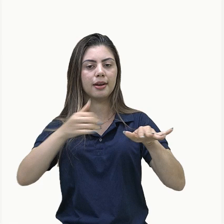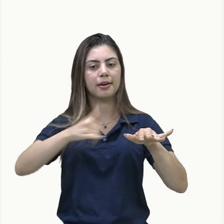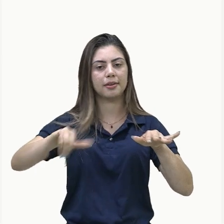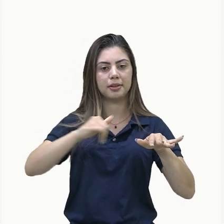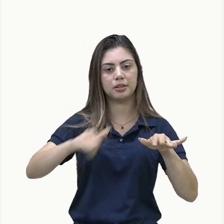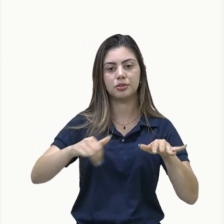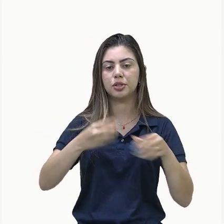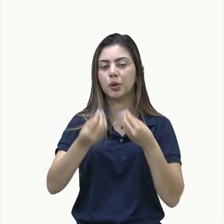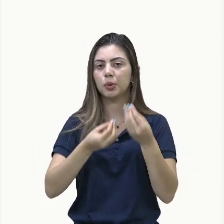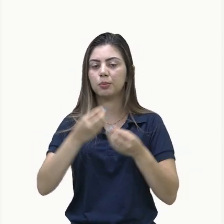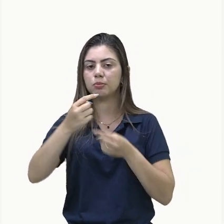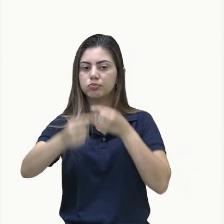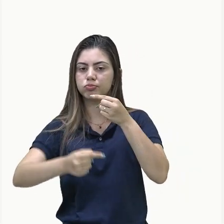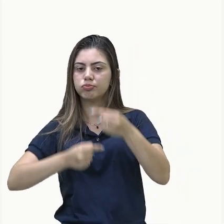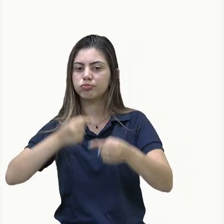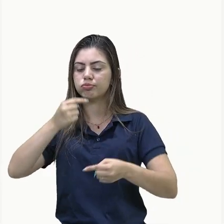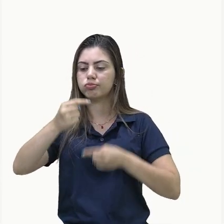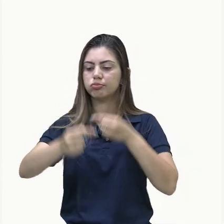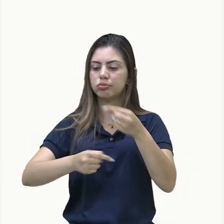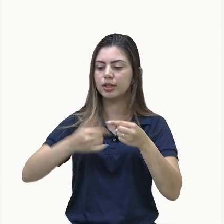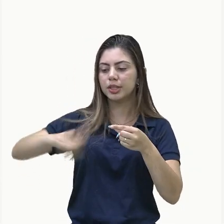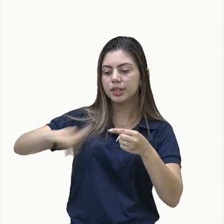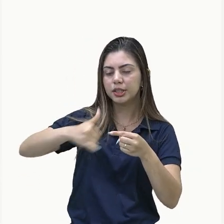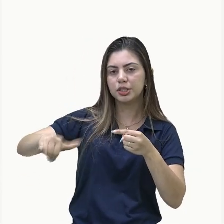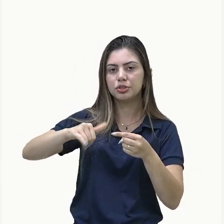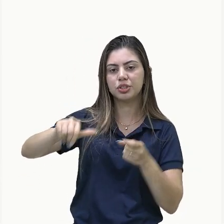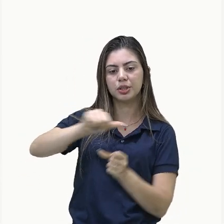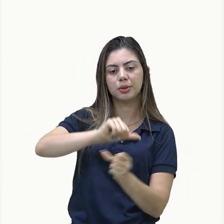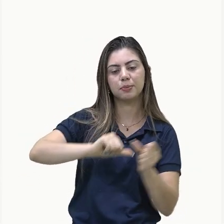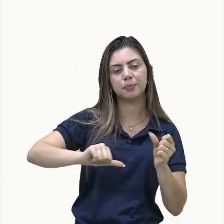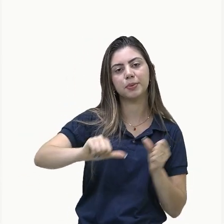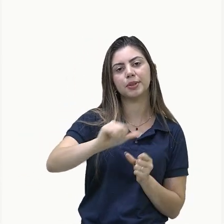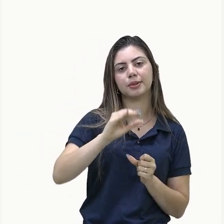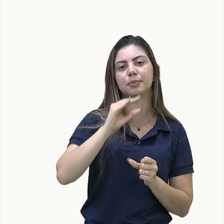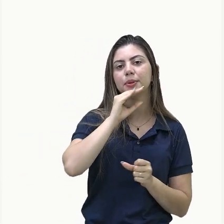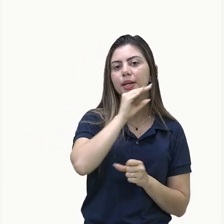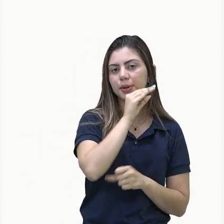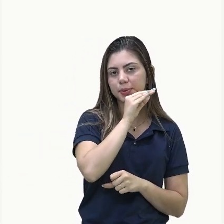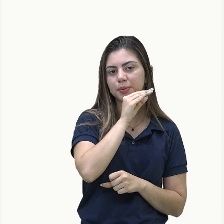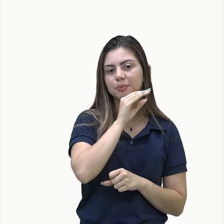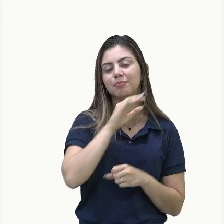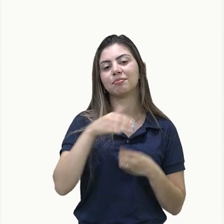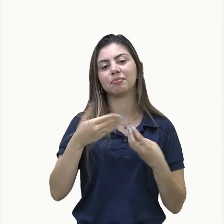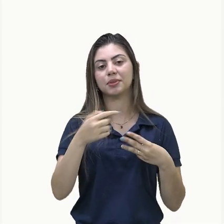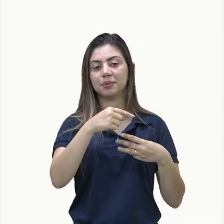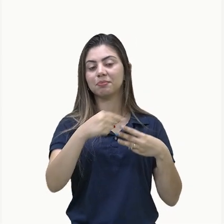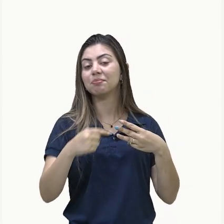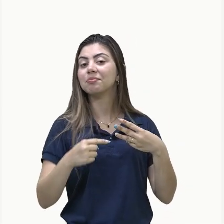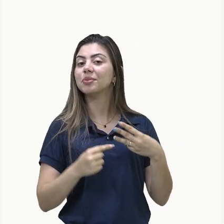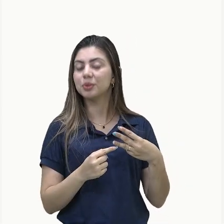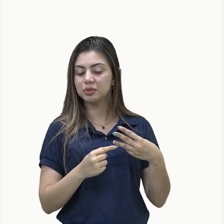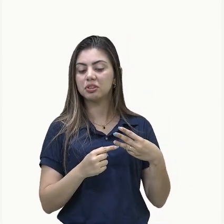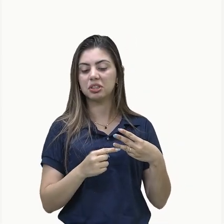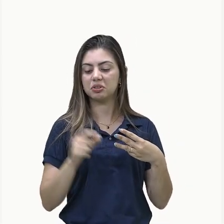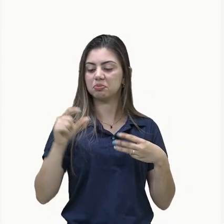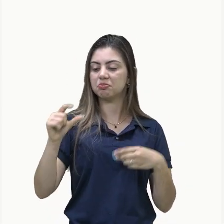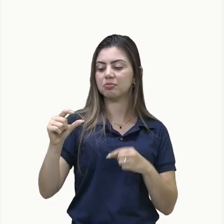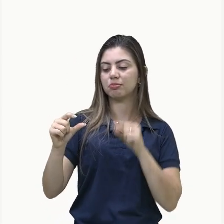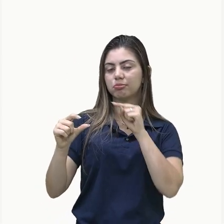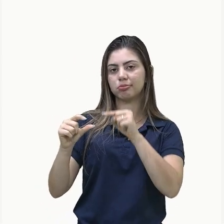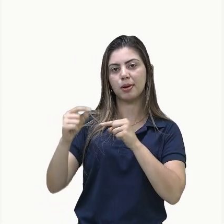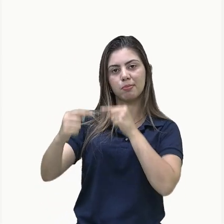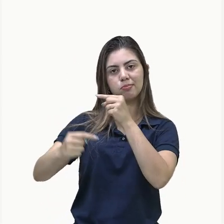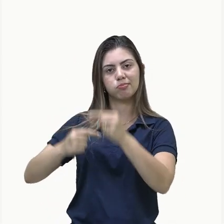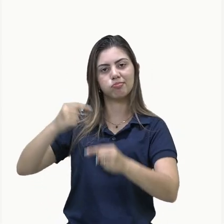energia elétrica em calor, tá legal, pessoal? Então, o nosso dispositivo, né, o